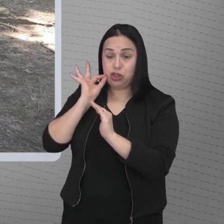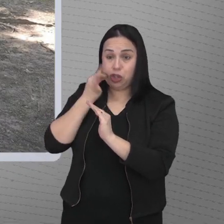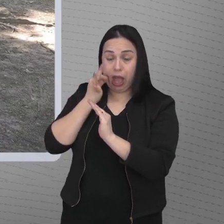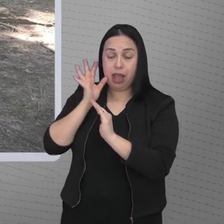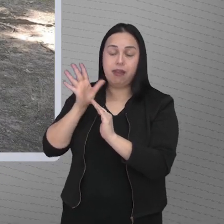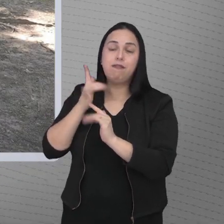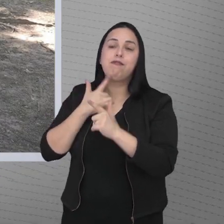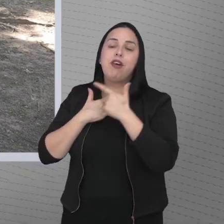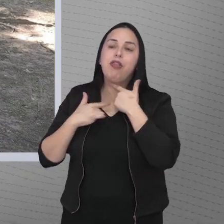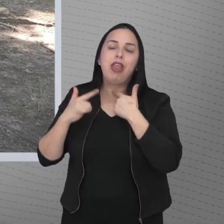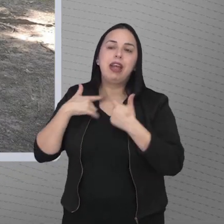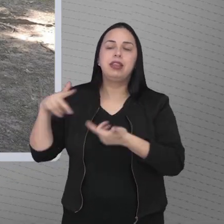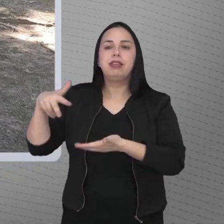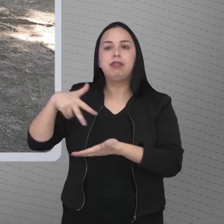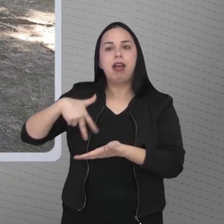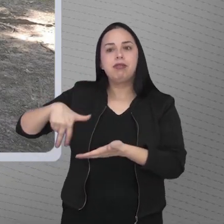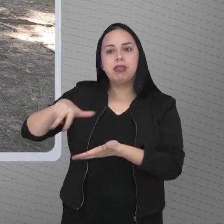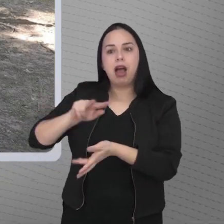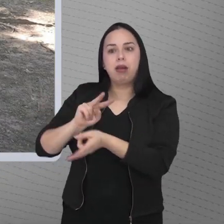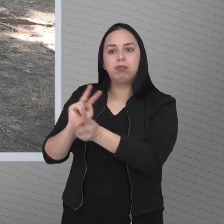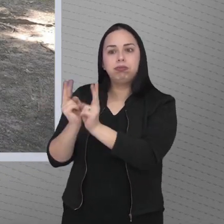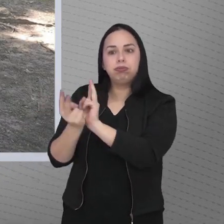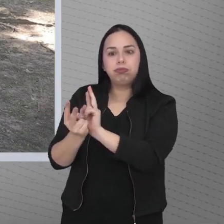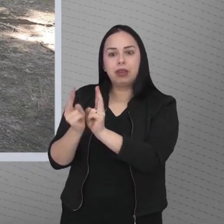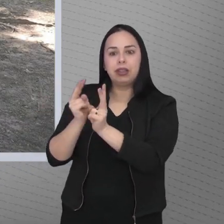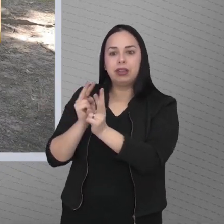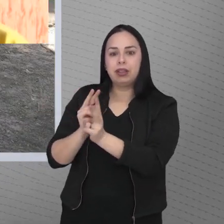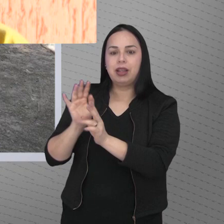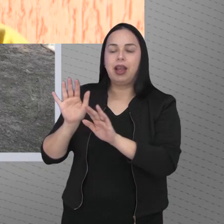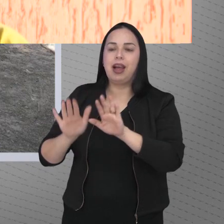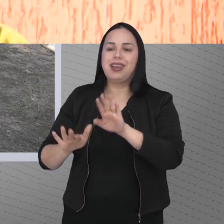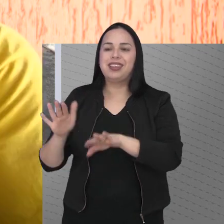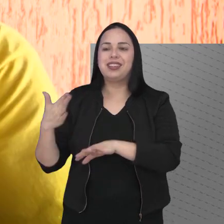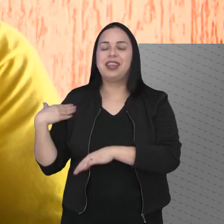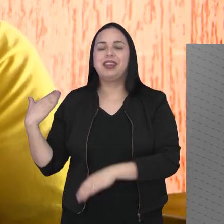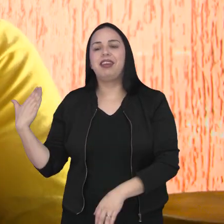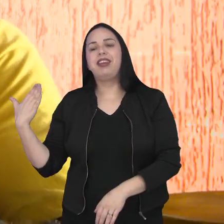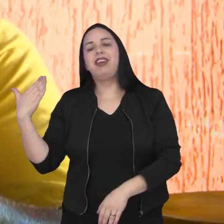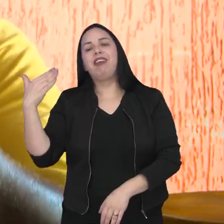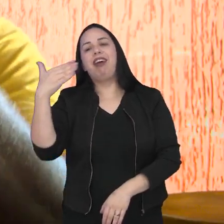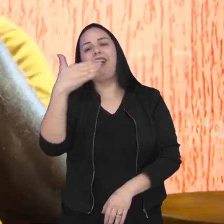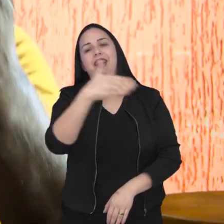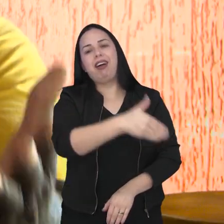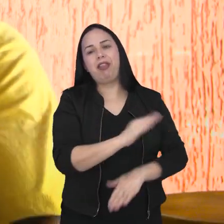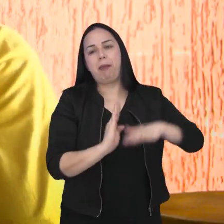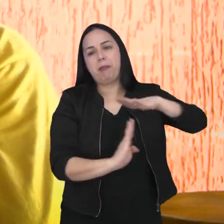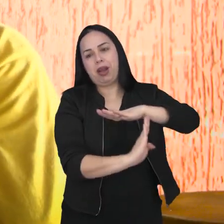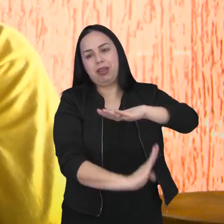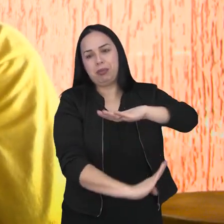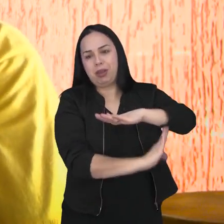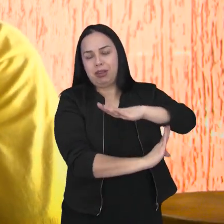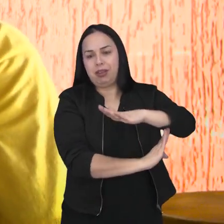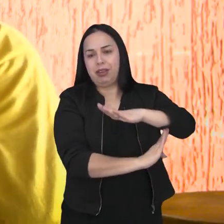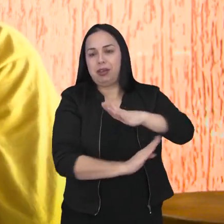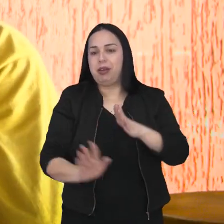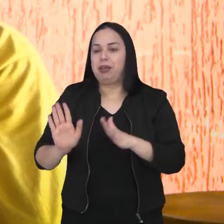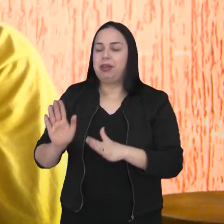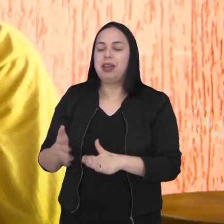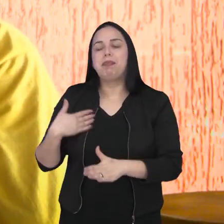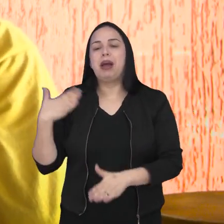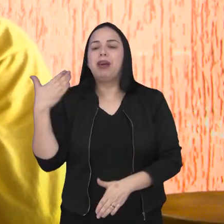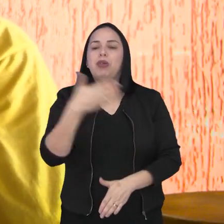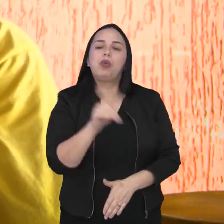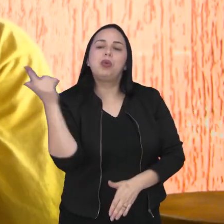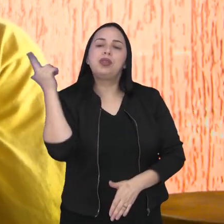e a gente sentia muita vontade de dançar o jongo, da dança do jongo. Então, muitas vezes, a gente tinha que sair daqui para ir lá para a Barra do Piraí para estar dançando